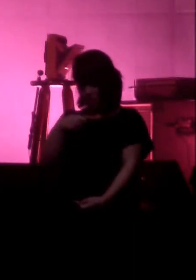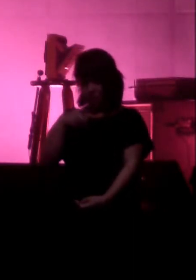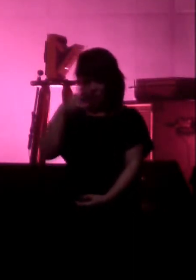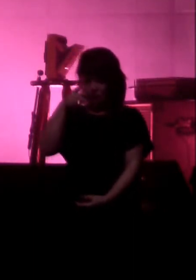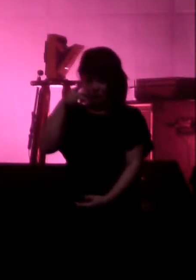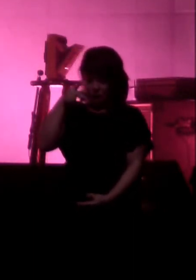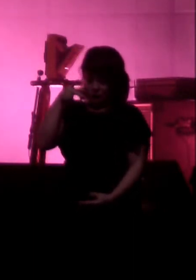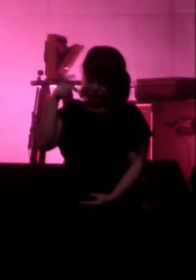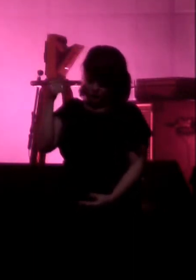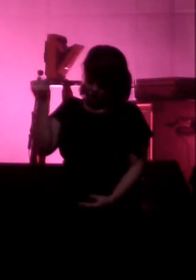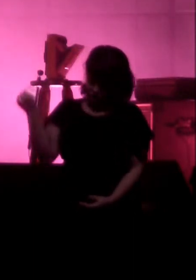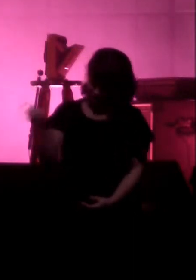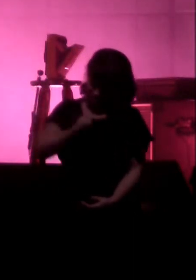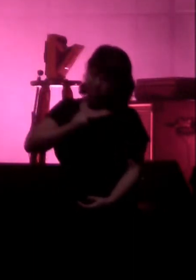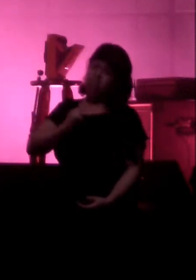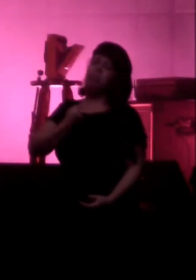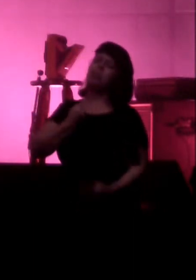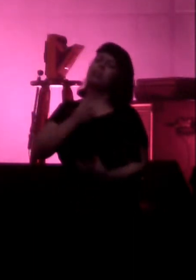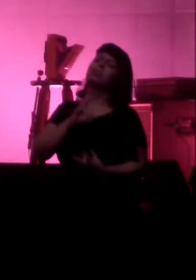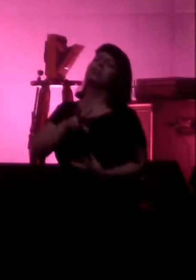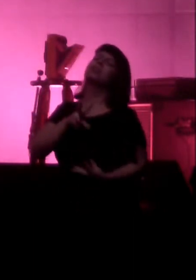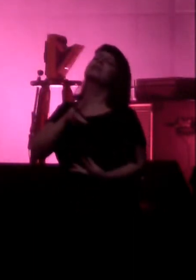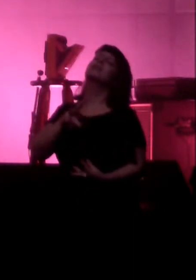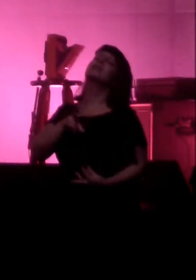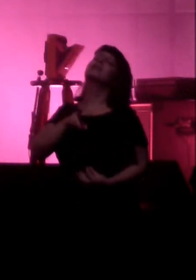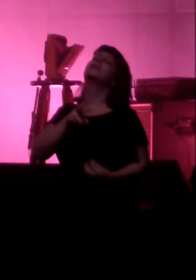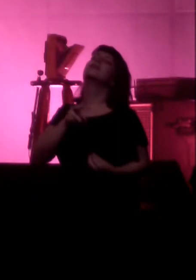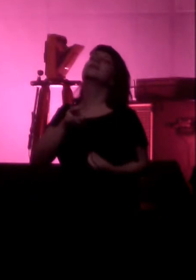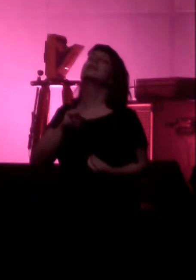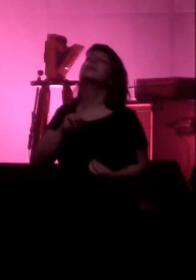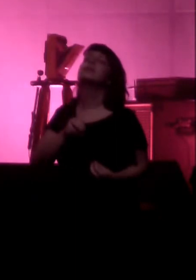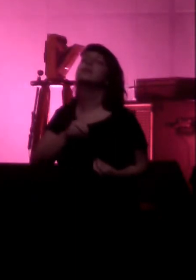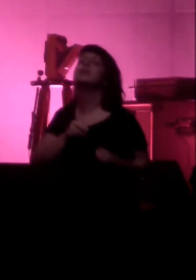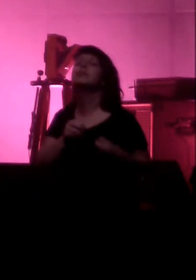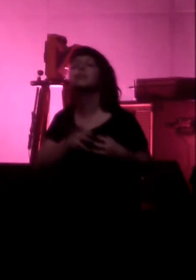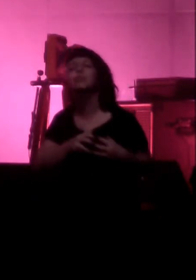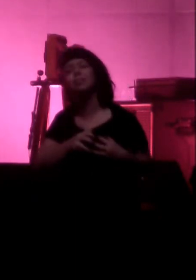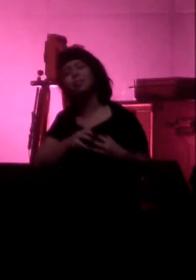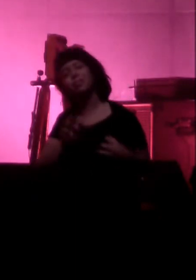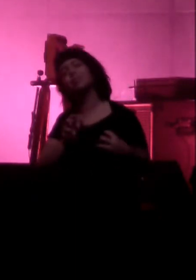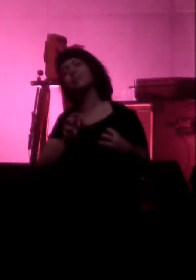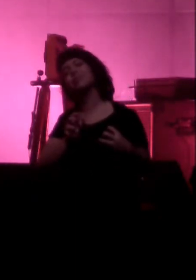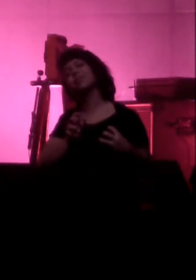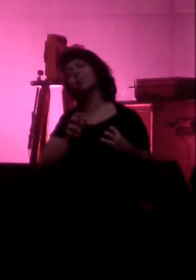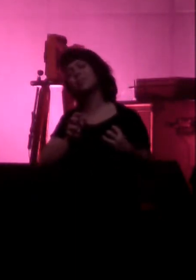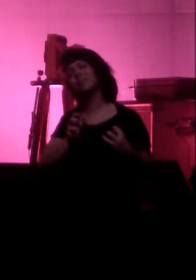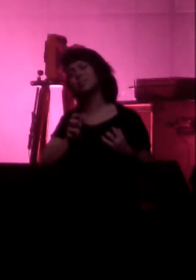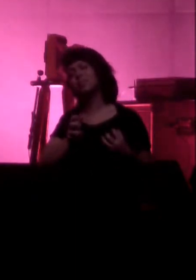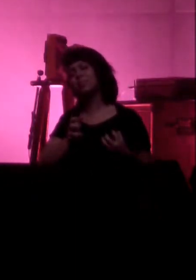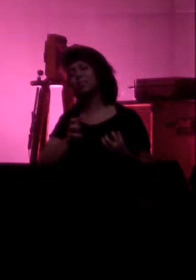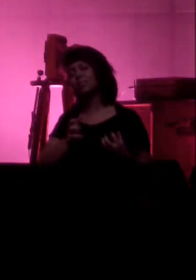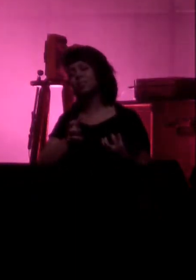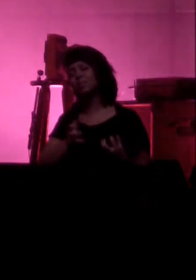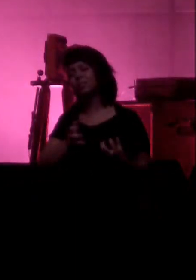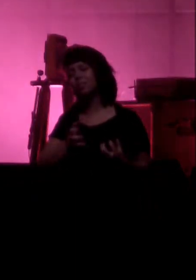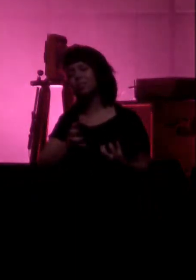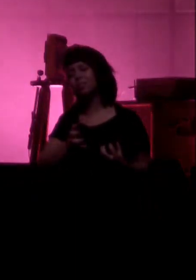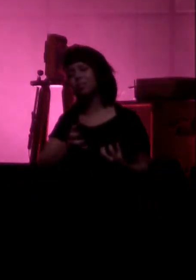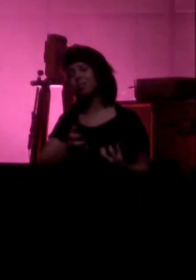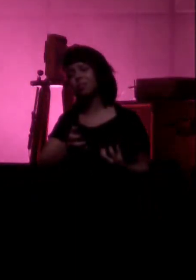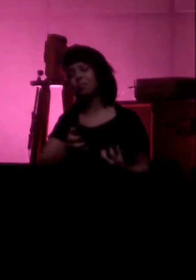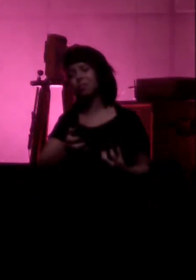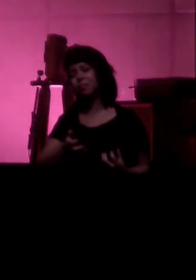Sou fera ferida, no corpo, na alma e no coração.